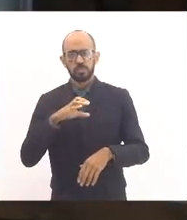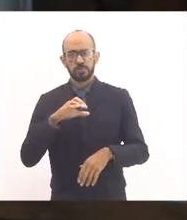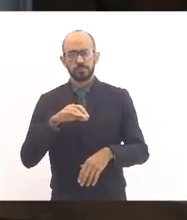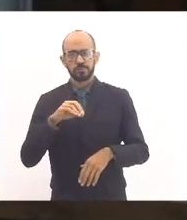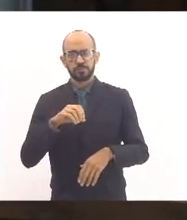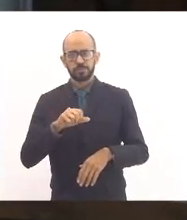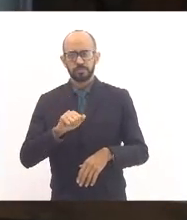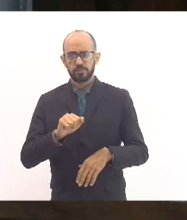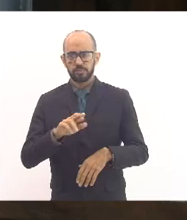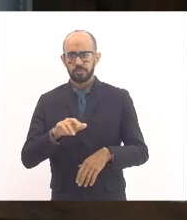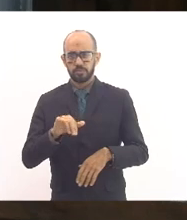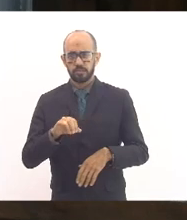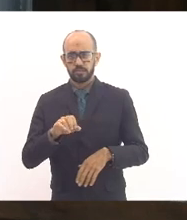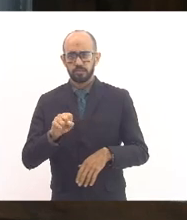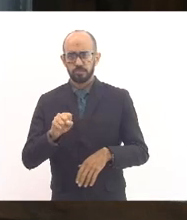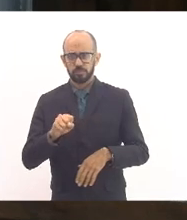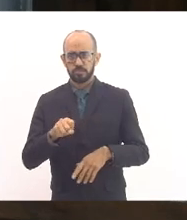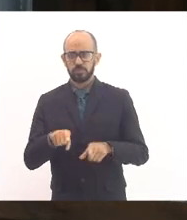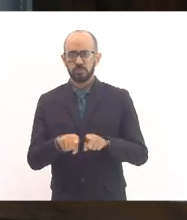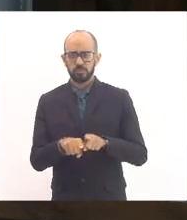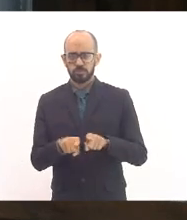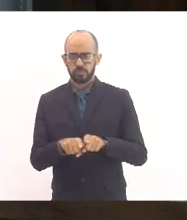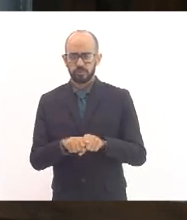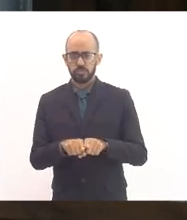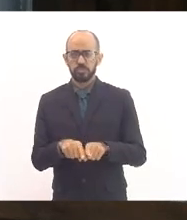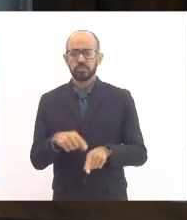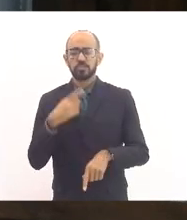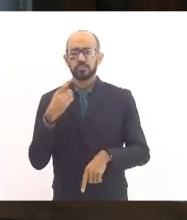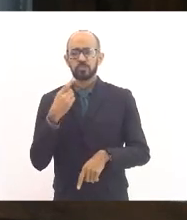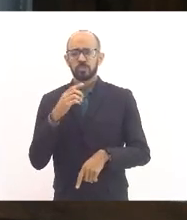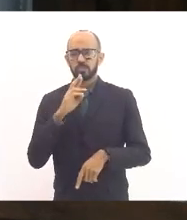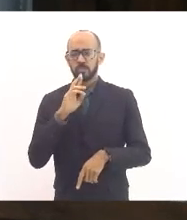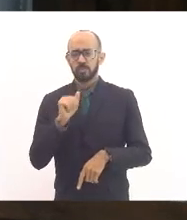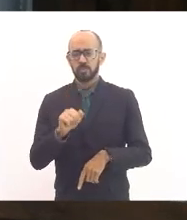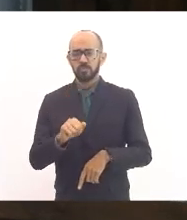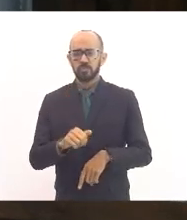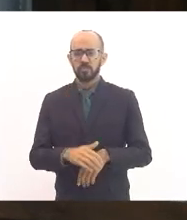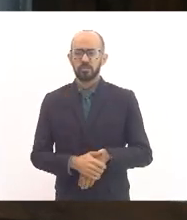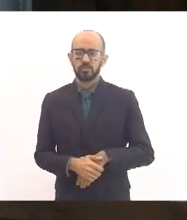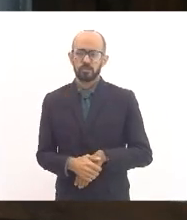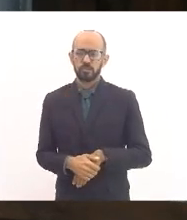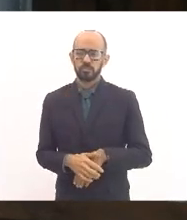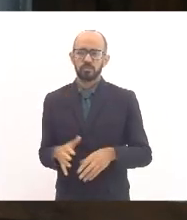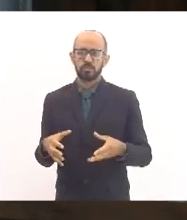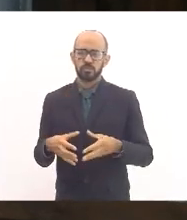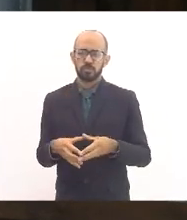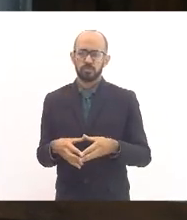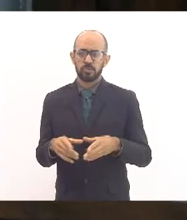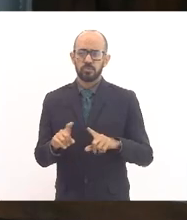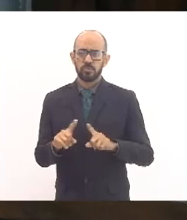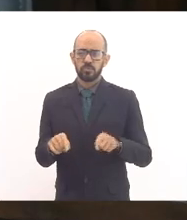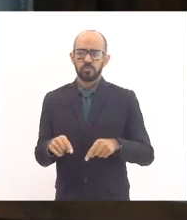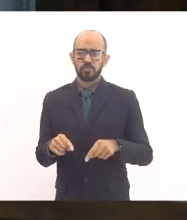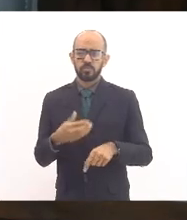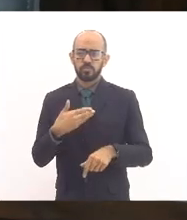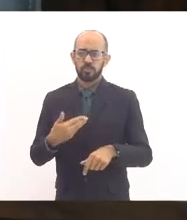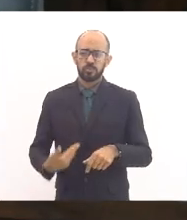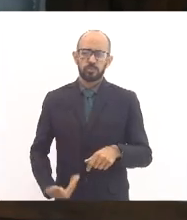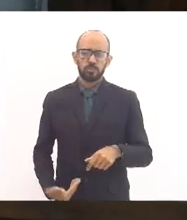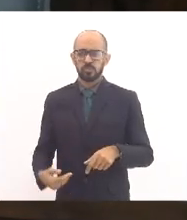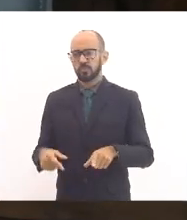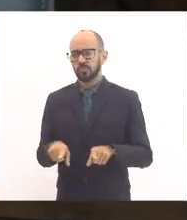Carlos Augusto a comissão de Segurança Pública como também Deputado Rodrigo molinda comissão de servidores públicos